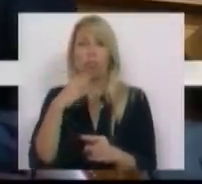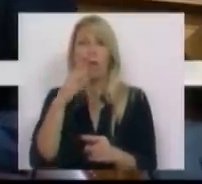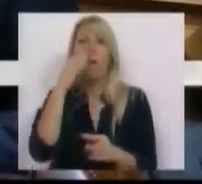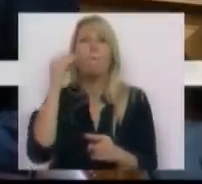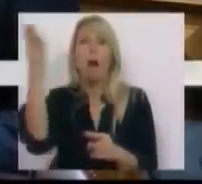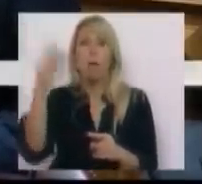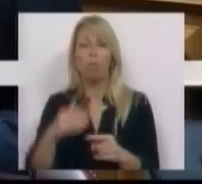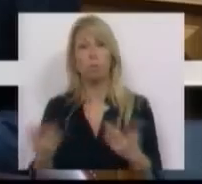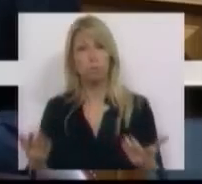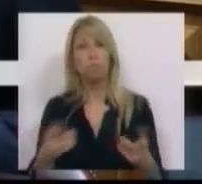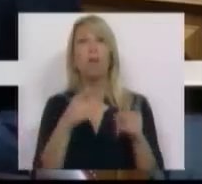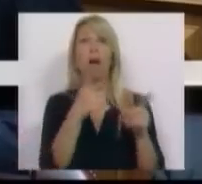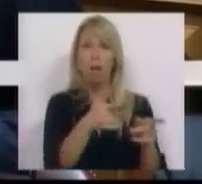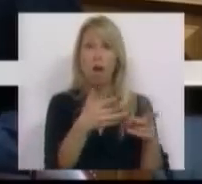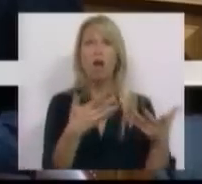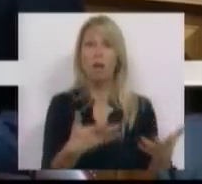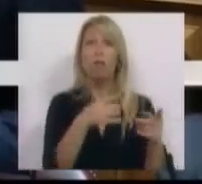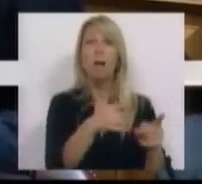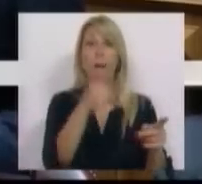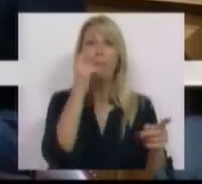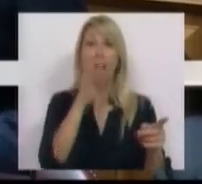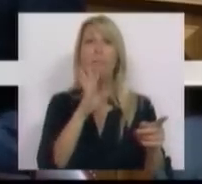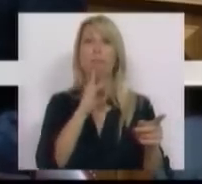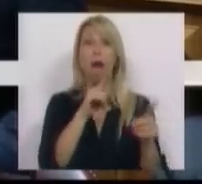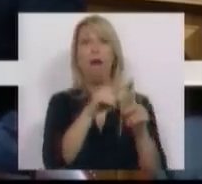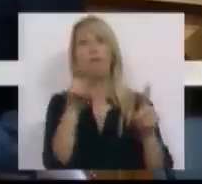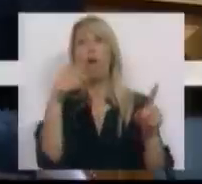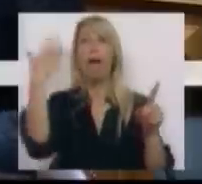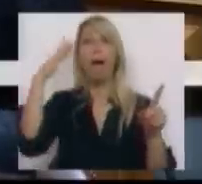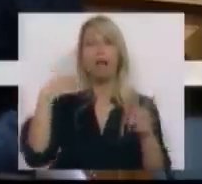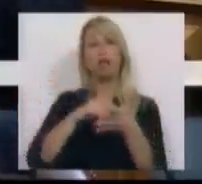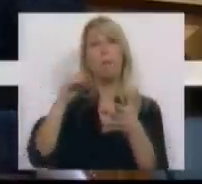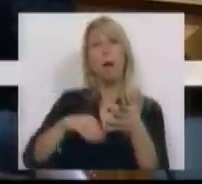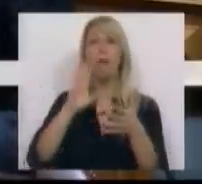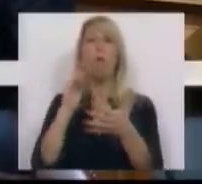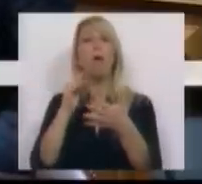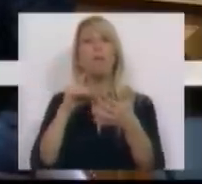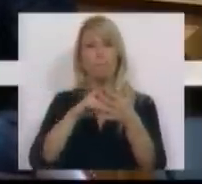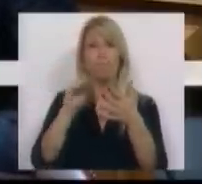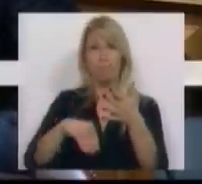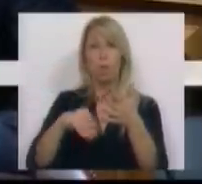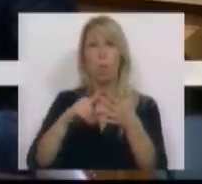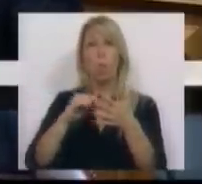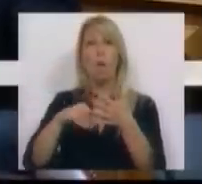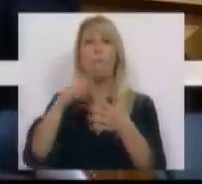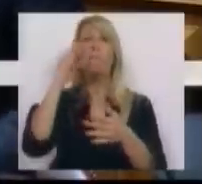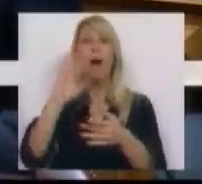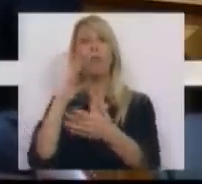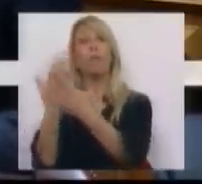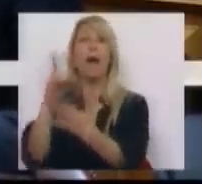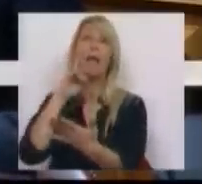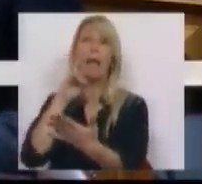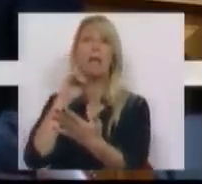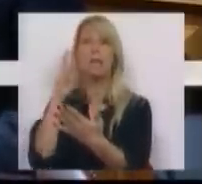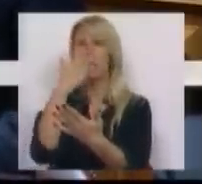agora são reformados, que foram os seus fiadores. E o que está a acontecer é que o senhor está a empobrecer esses